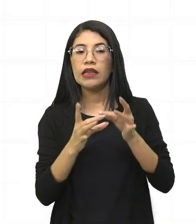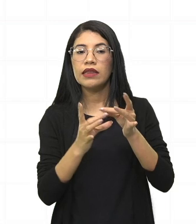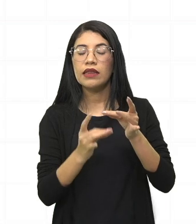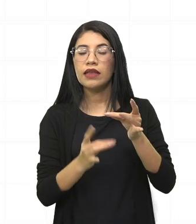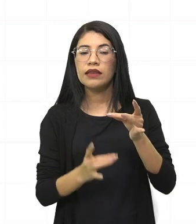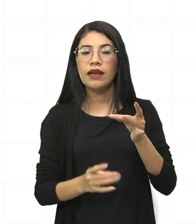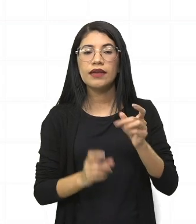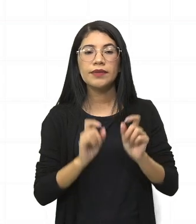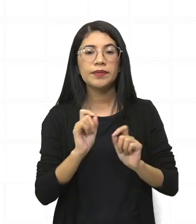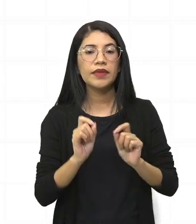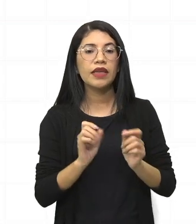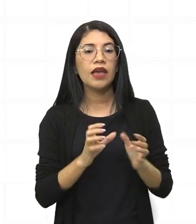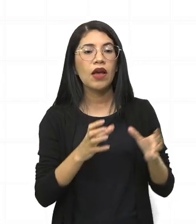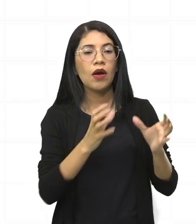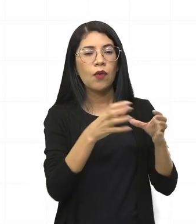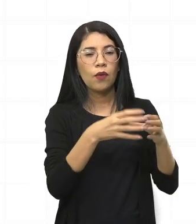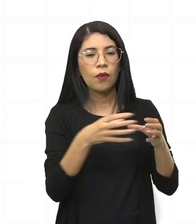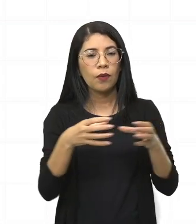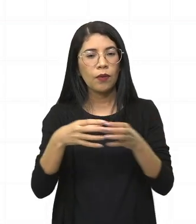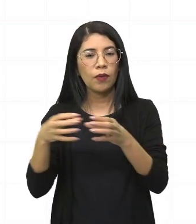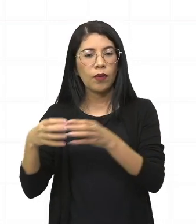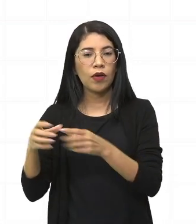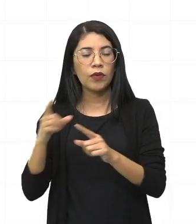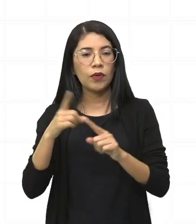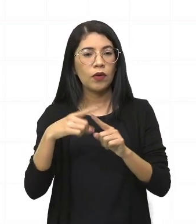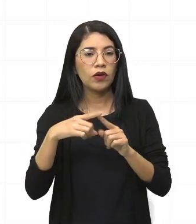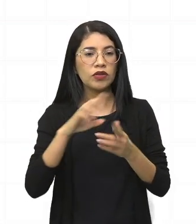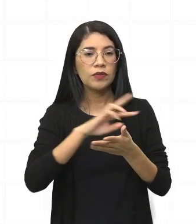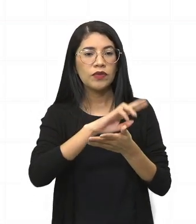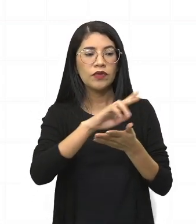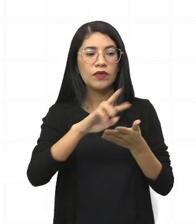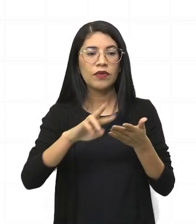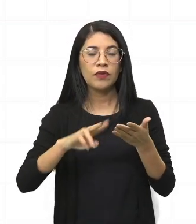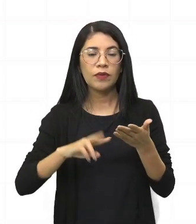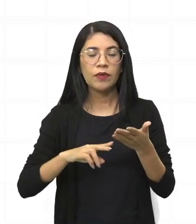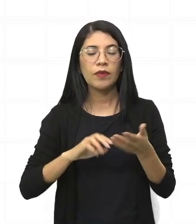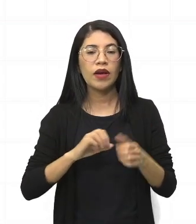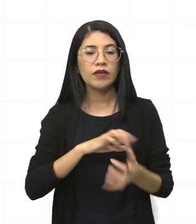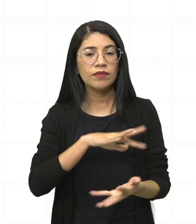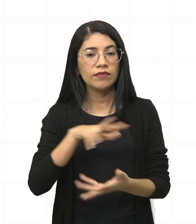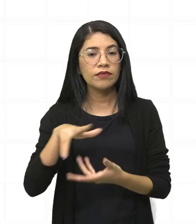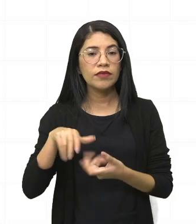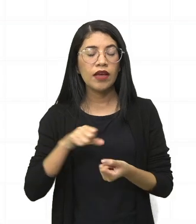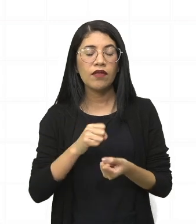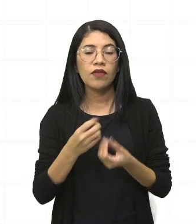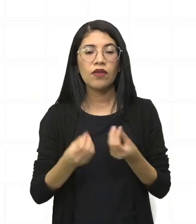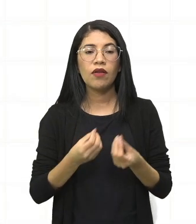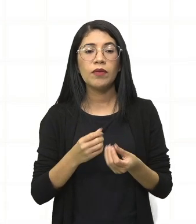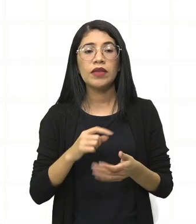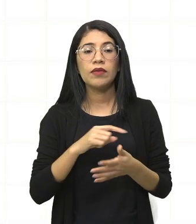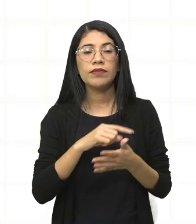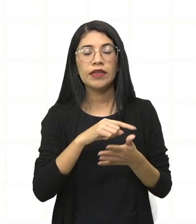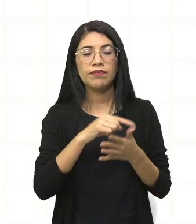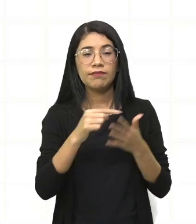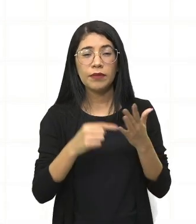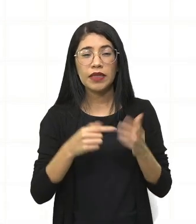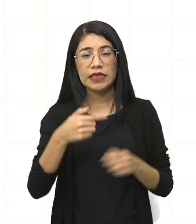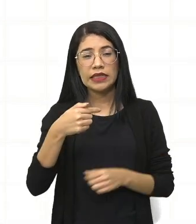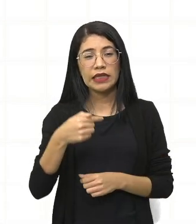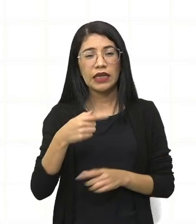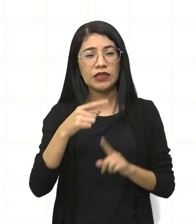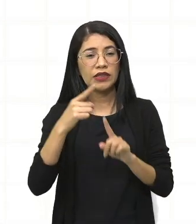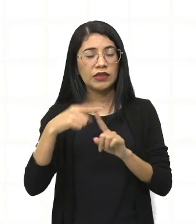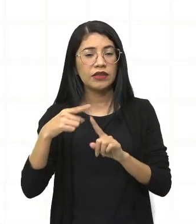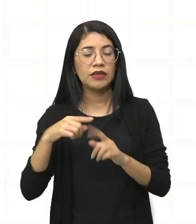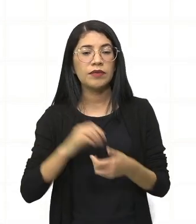mostra as categorias de unidades de conservação de uso sustentável. E aí nós temos 7 categorias: a área